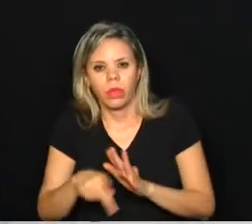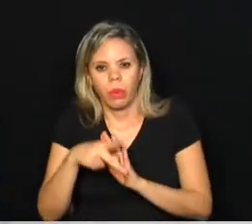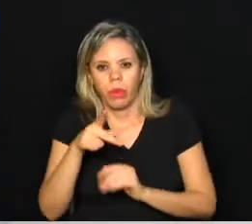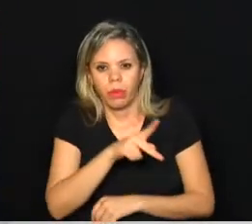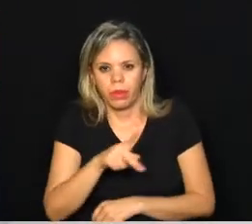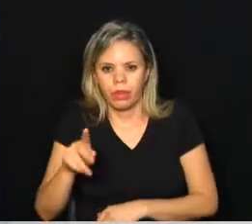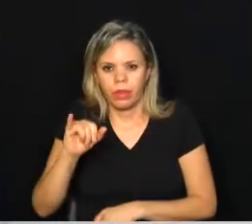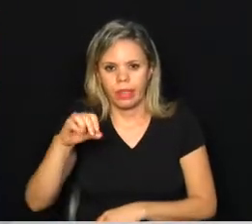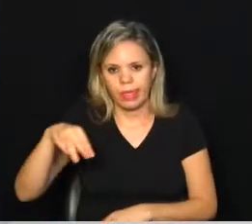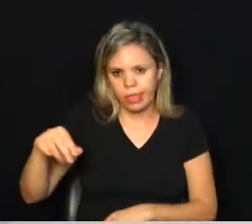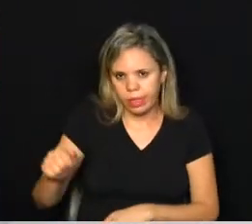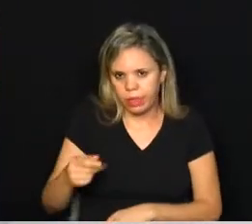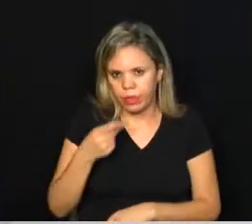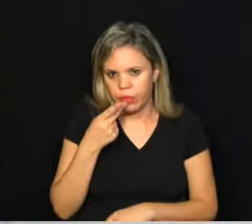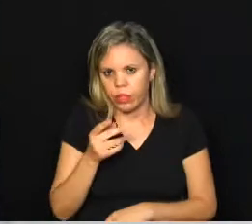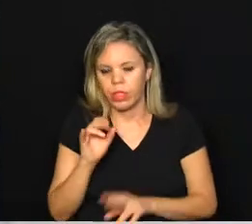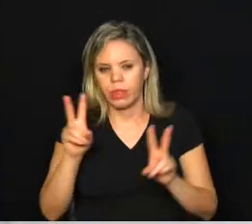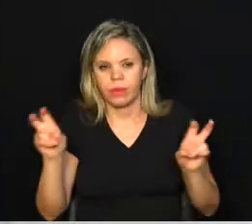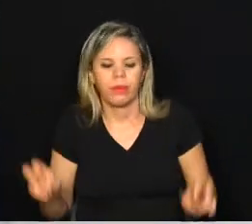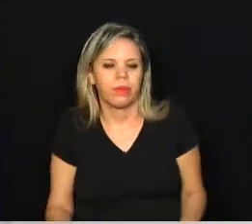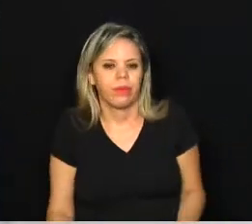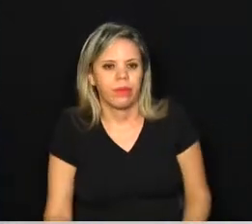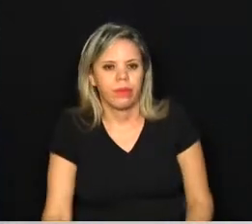da IMA, né, que pudesse estar falando sobre isso.